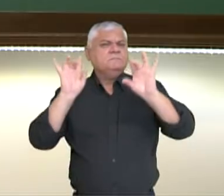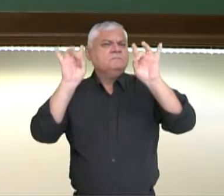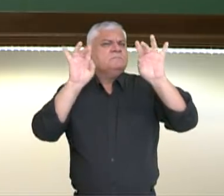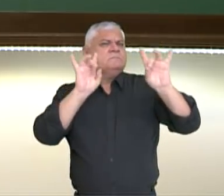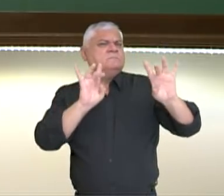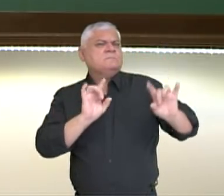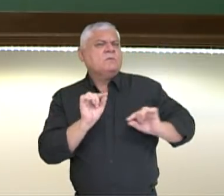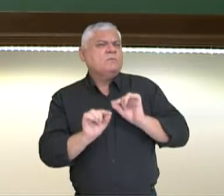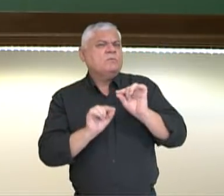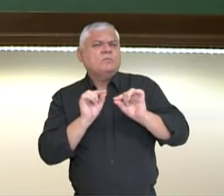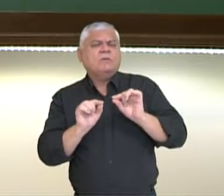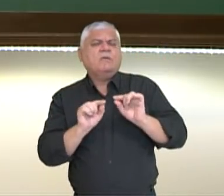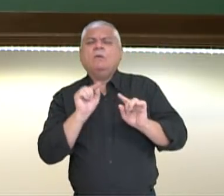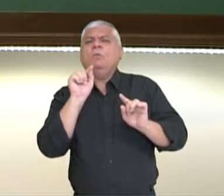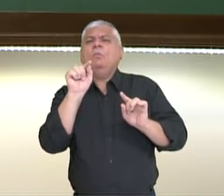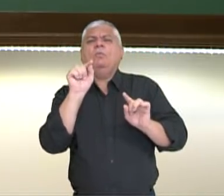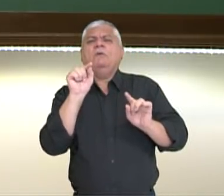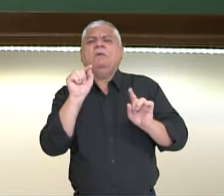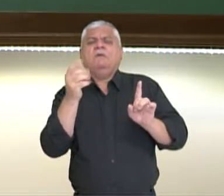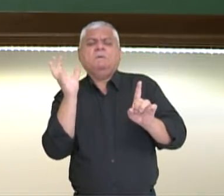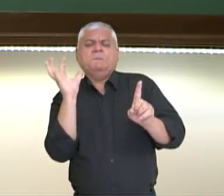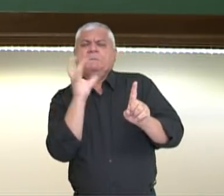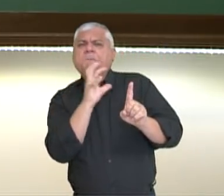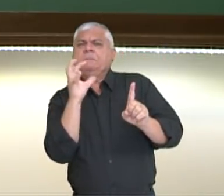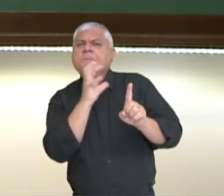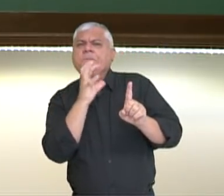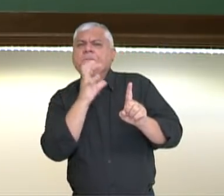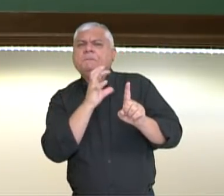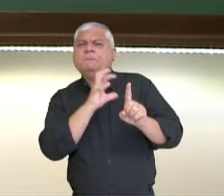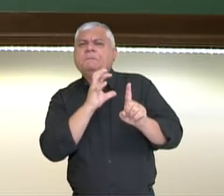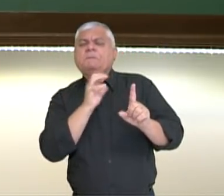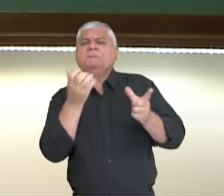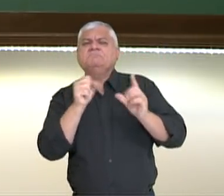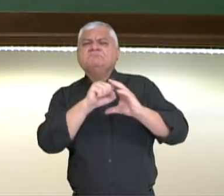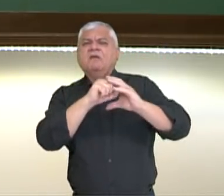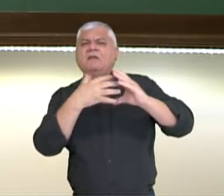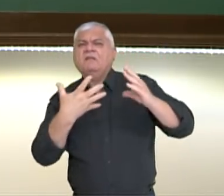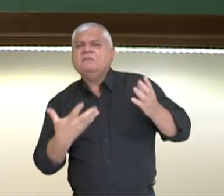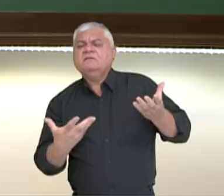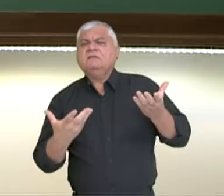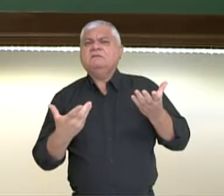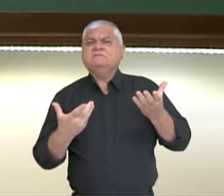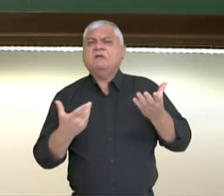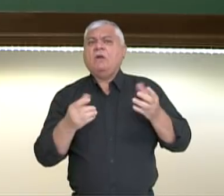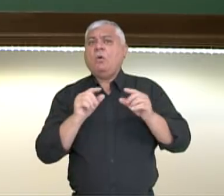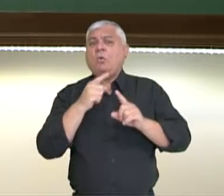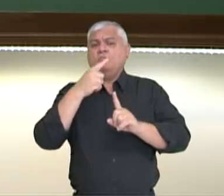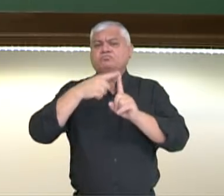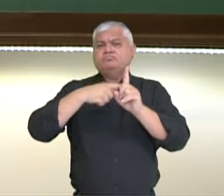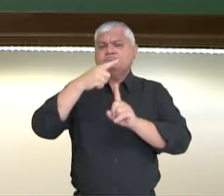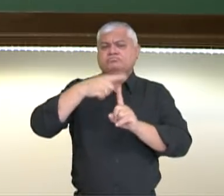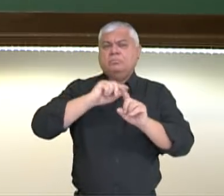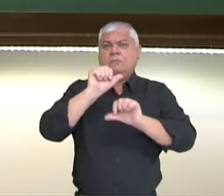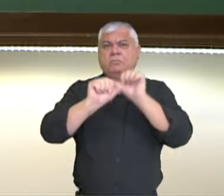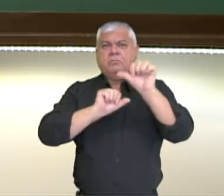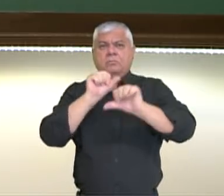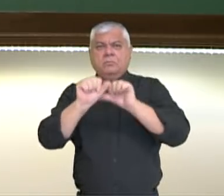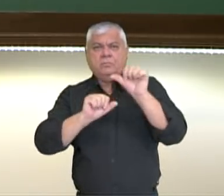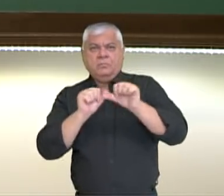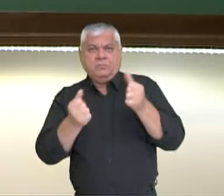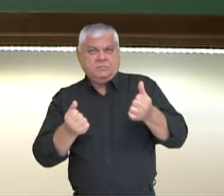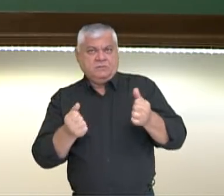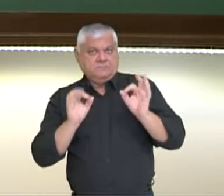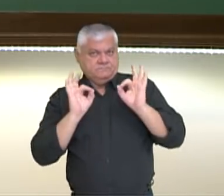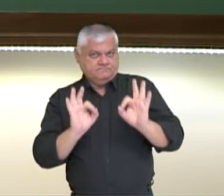especialmente os fatores que influenciam nas características ou nas alterações climáticas.